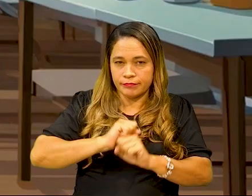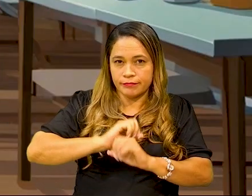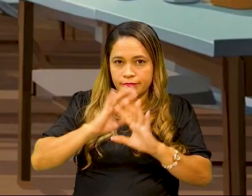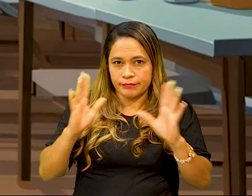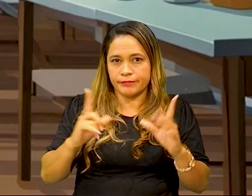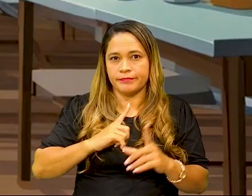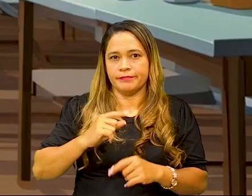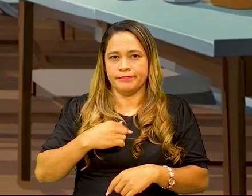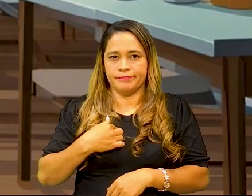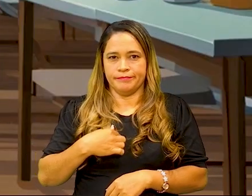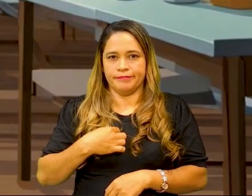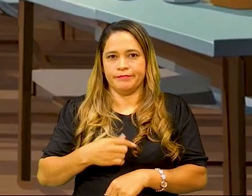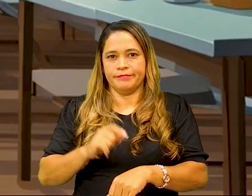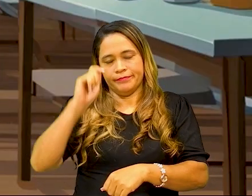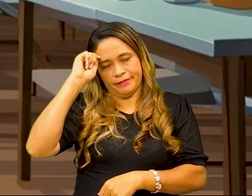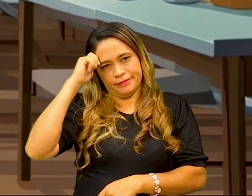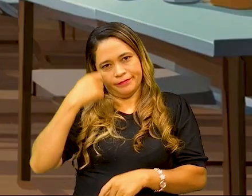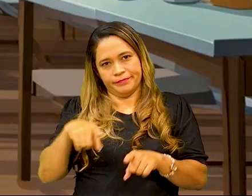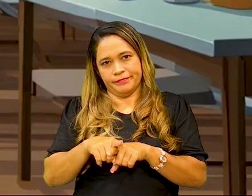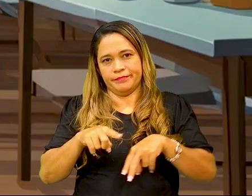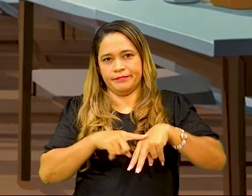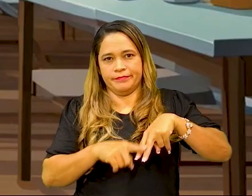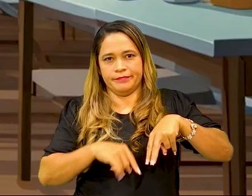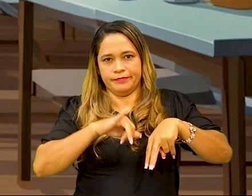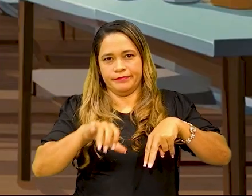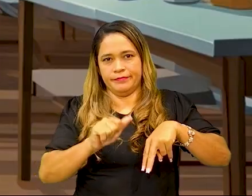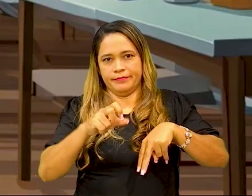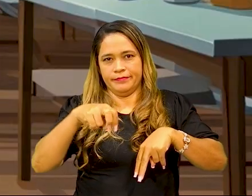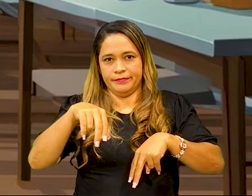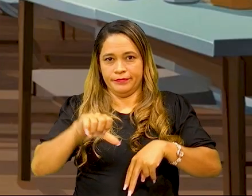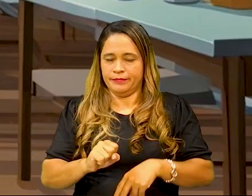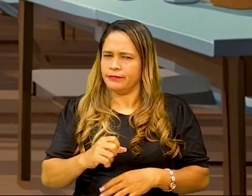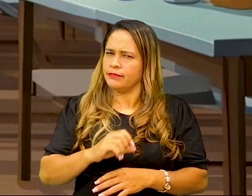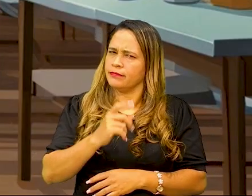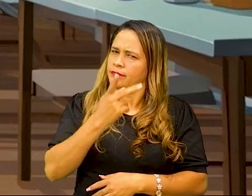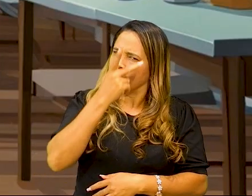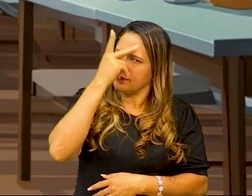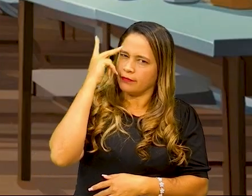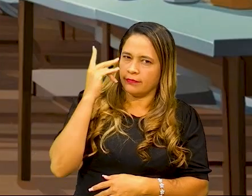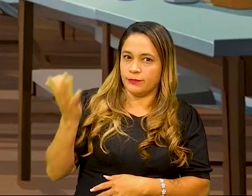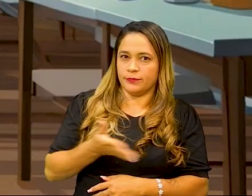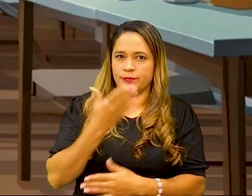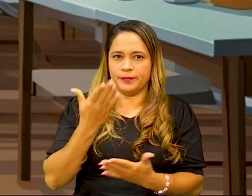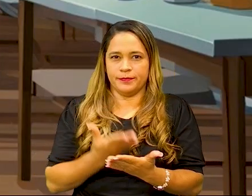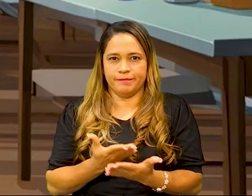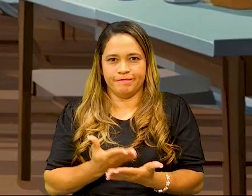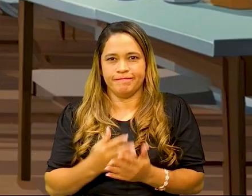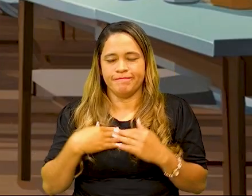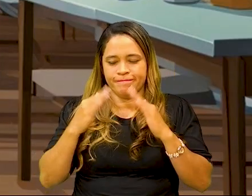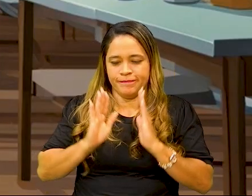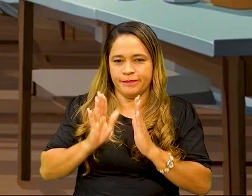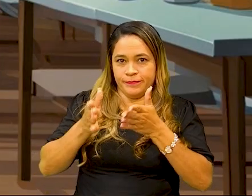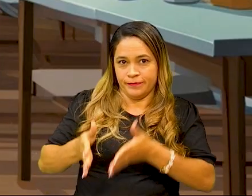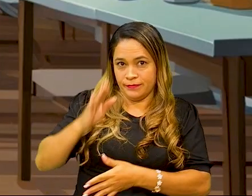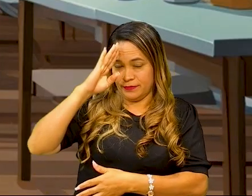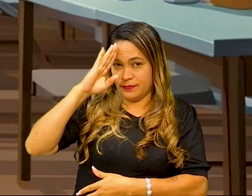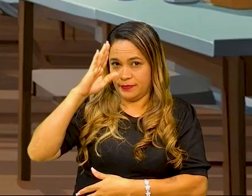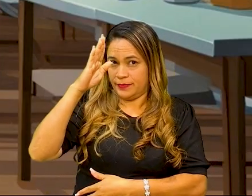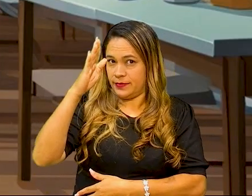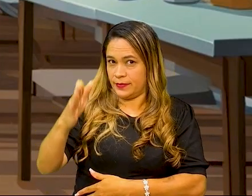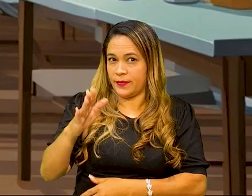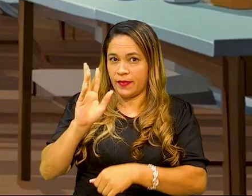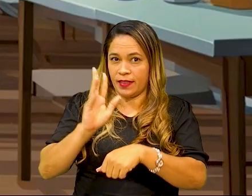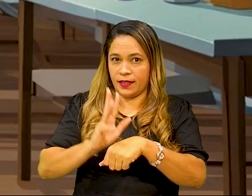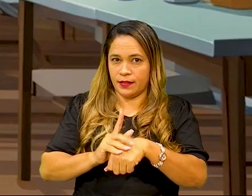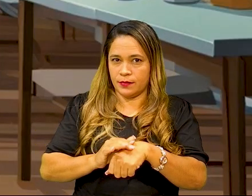camiseta preta e uma calça jeans. Pessoal, nossa aulinha de hoje, ela vai ter como foco principal as